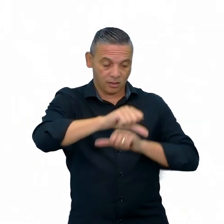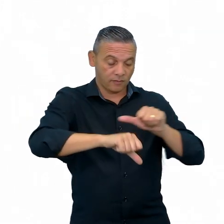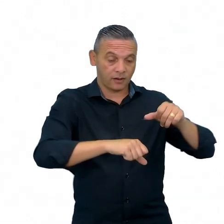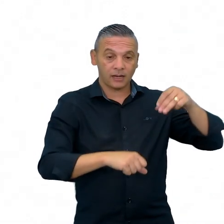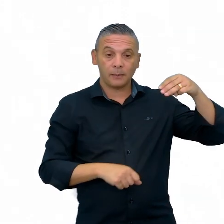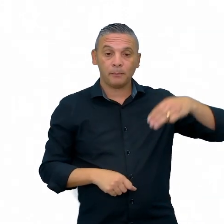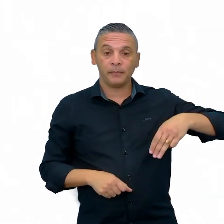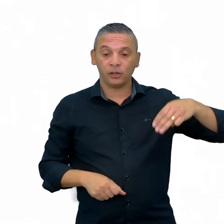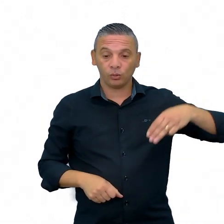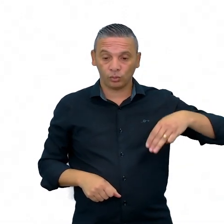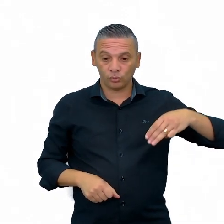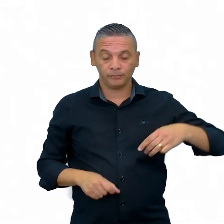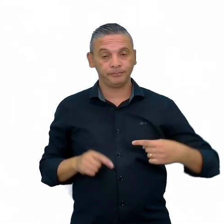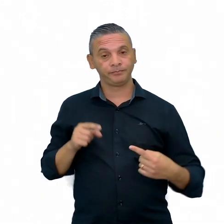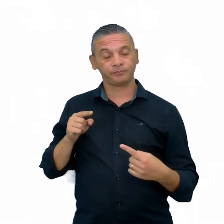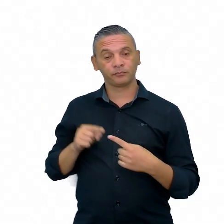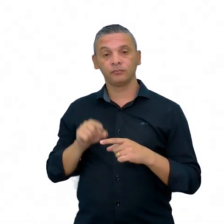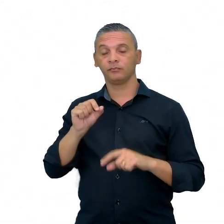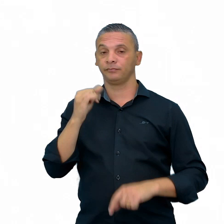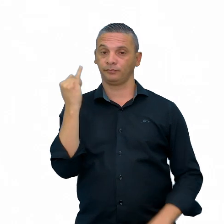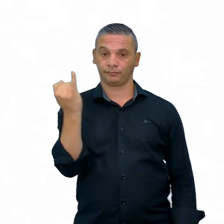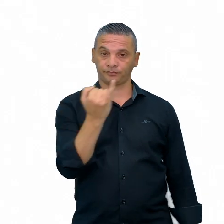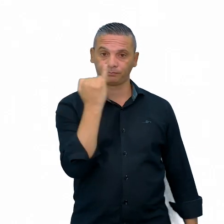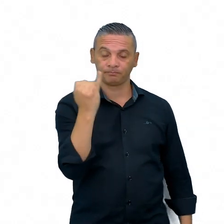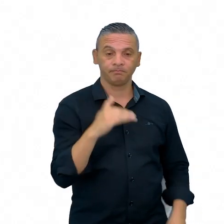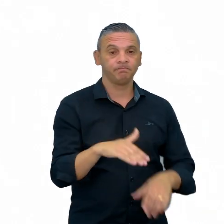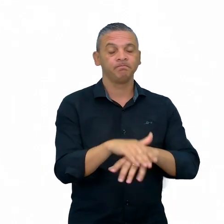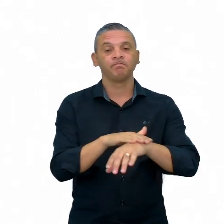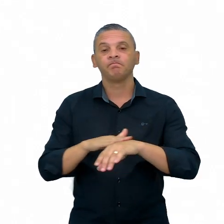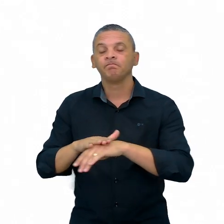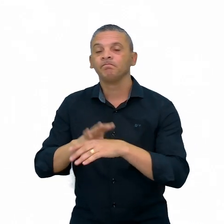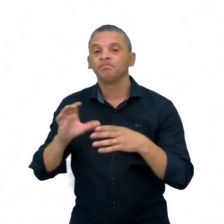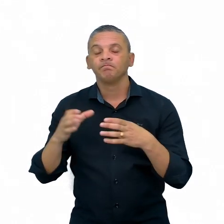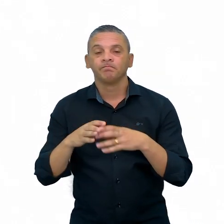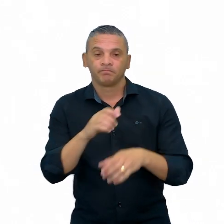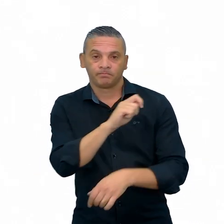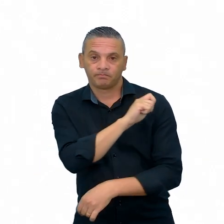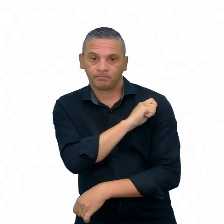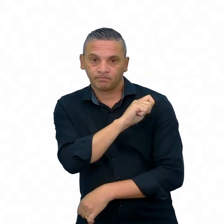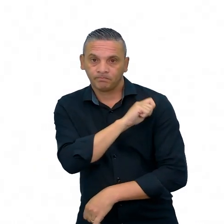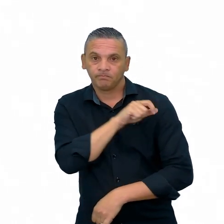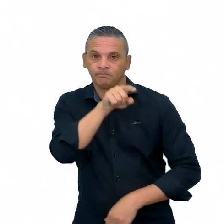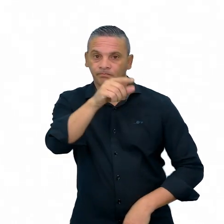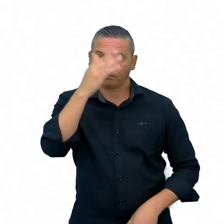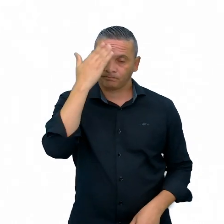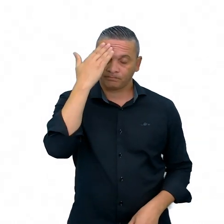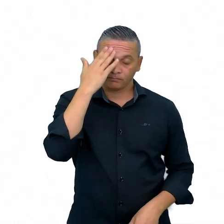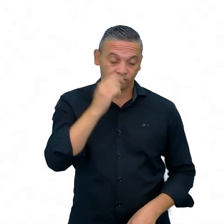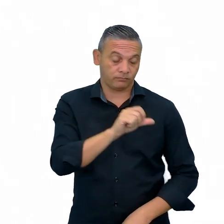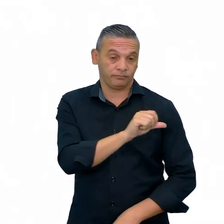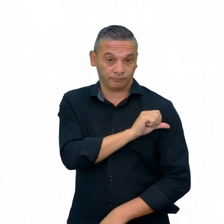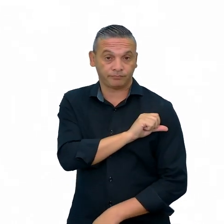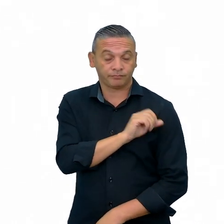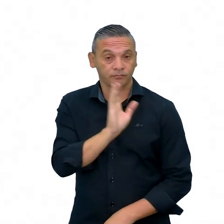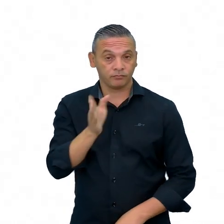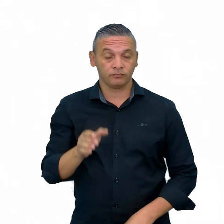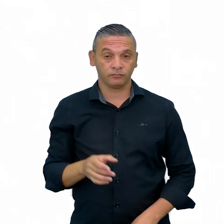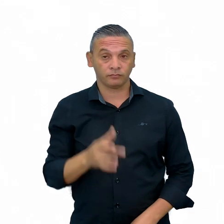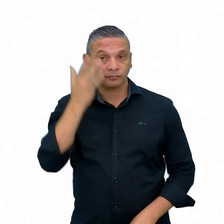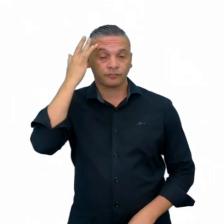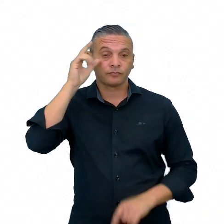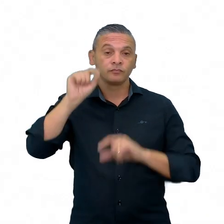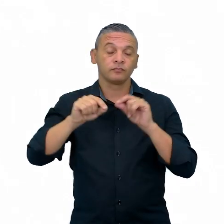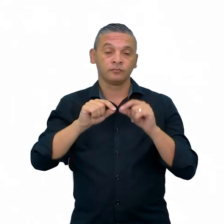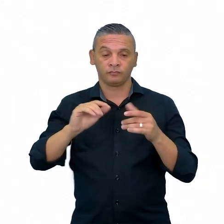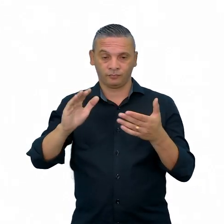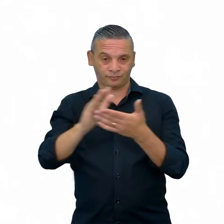o quanto é importante discutir isso com os nossos estudantes, eles estão no nono ano. Acreditamos que